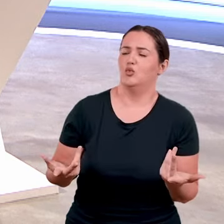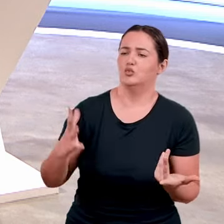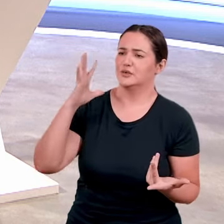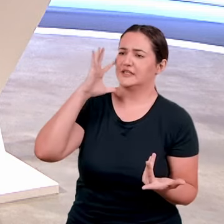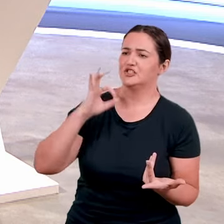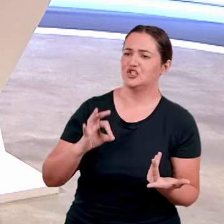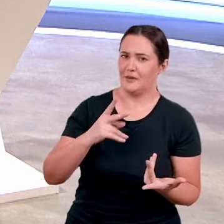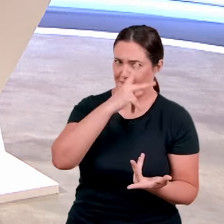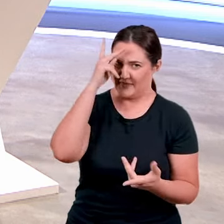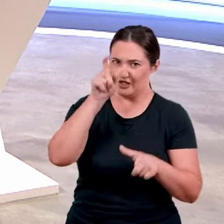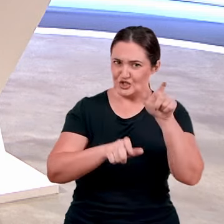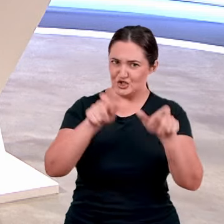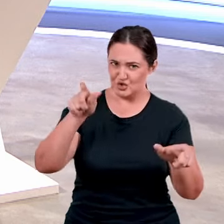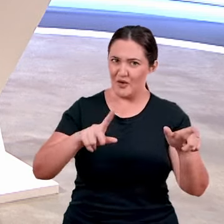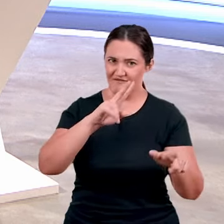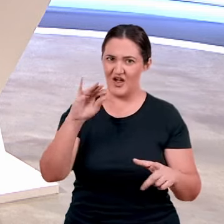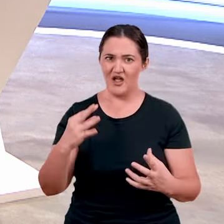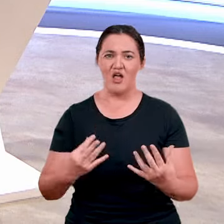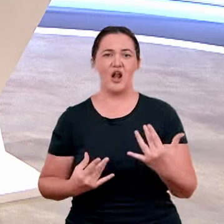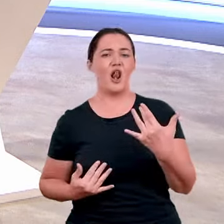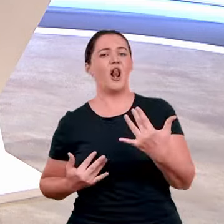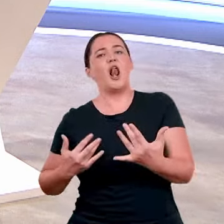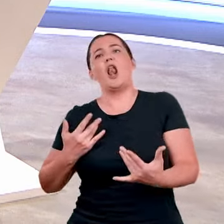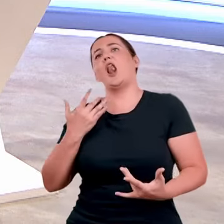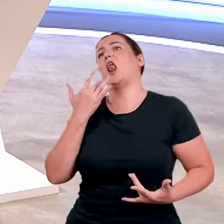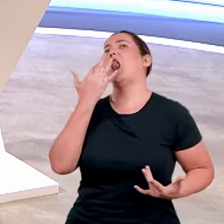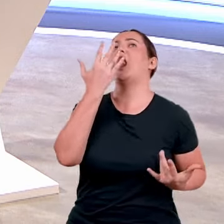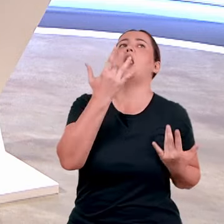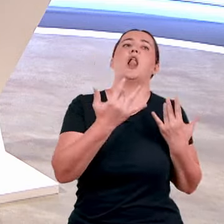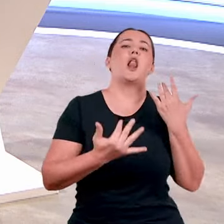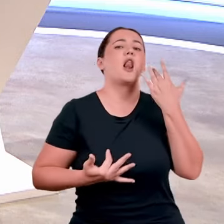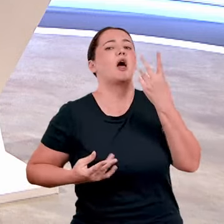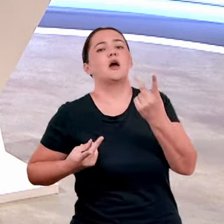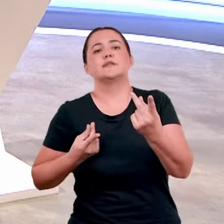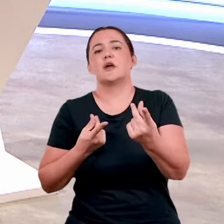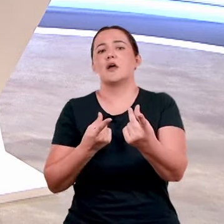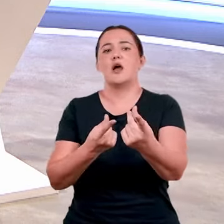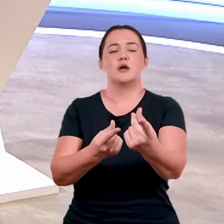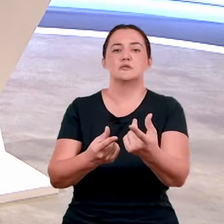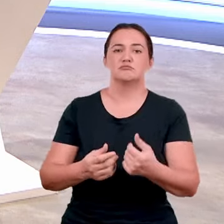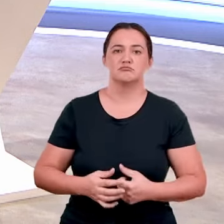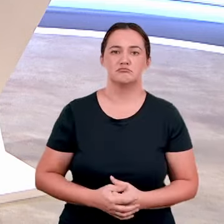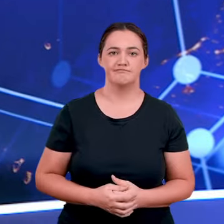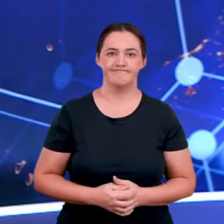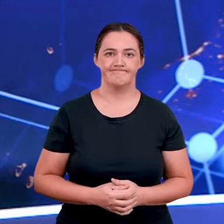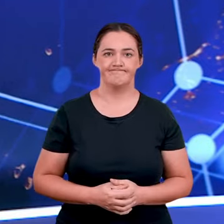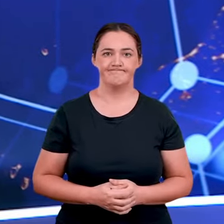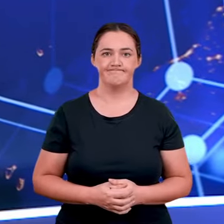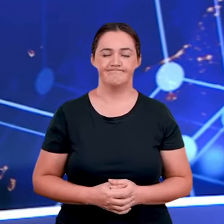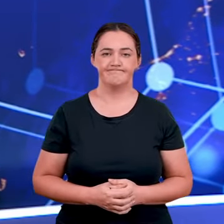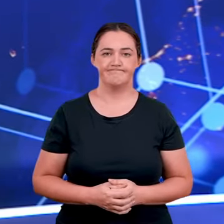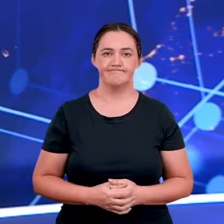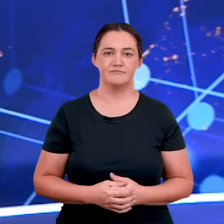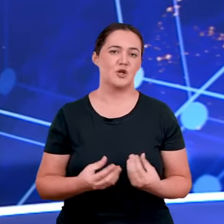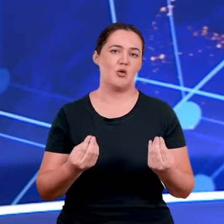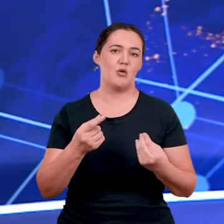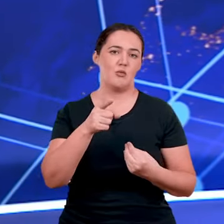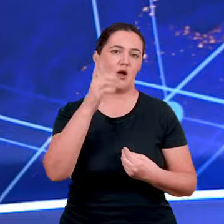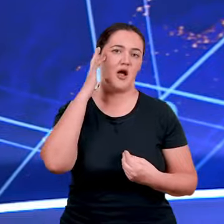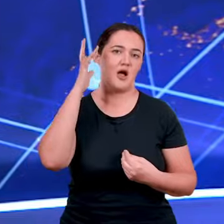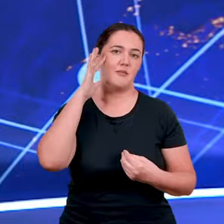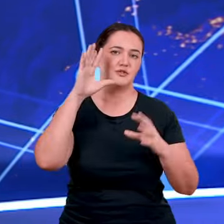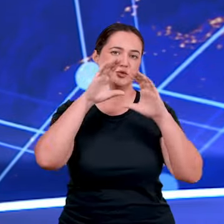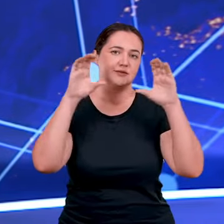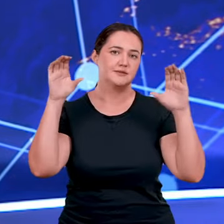todas, essas pessoas ficarão queimando eternamente? Bom, como é que seria o